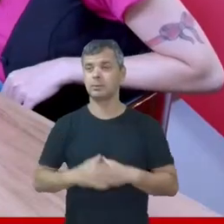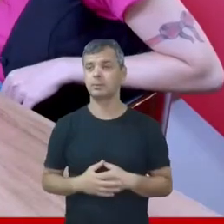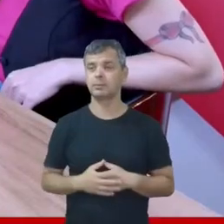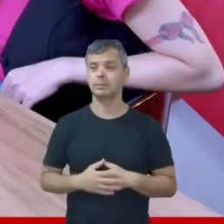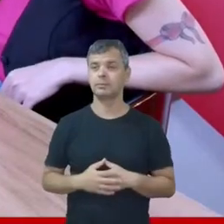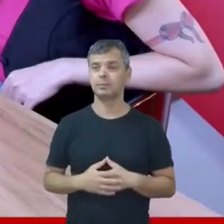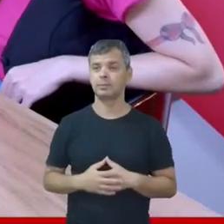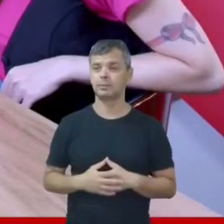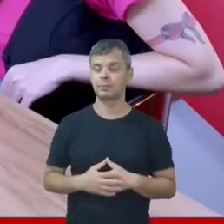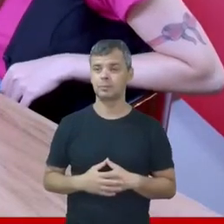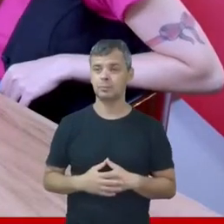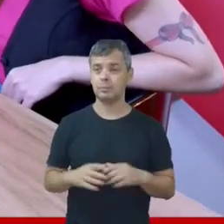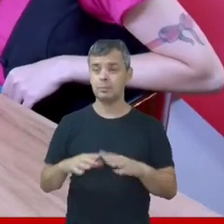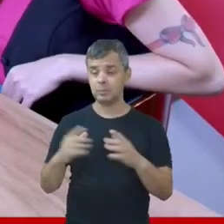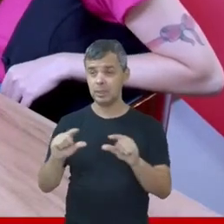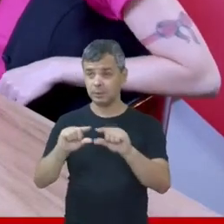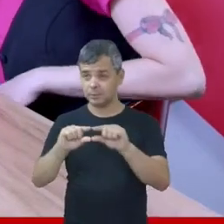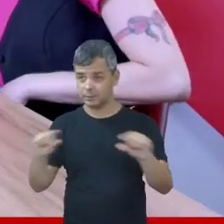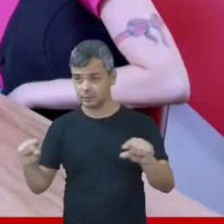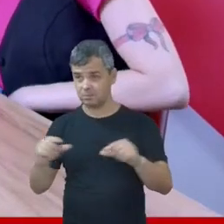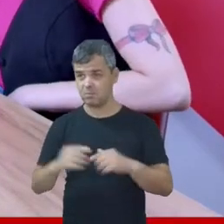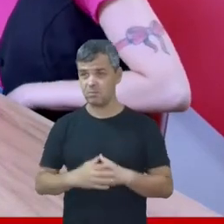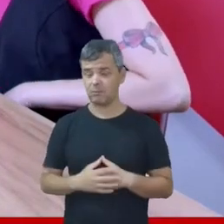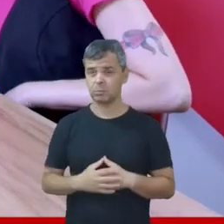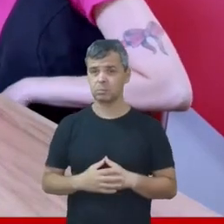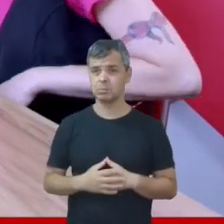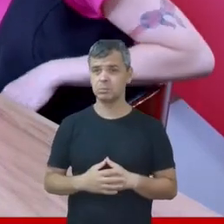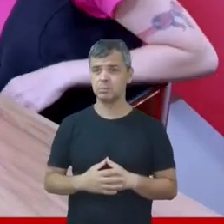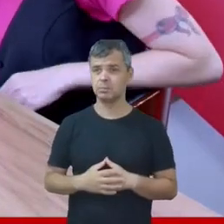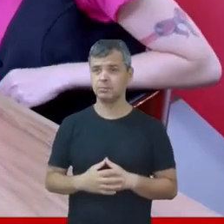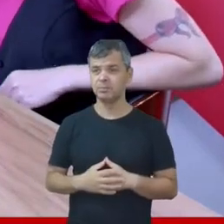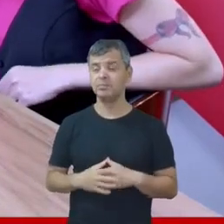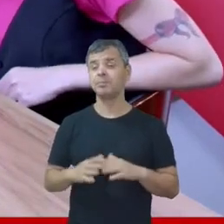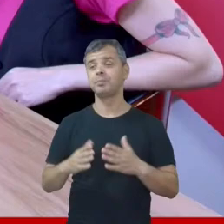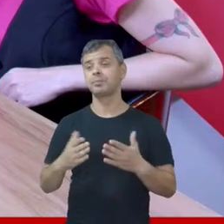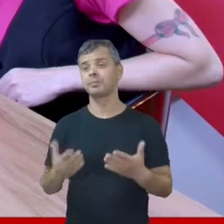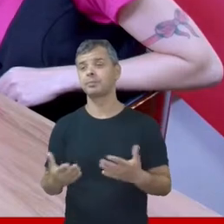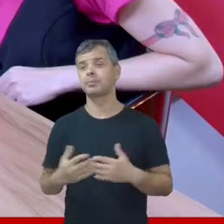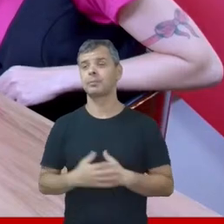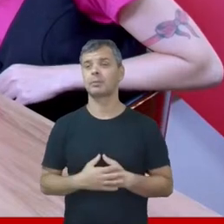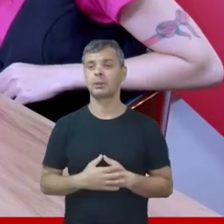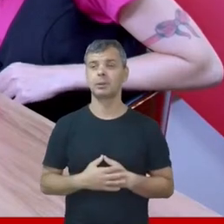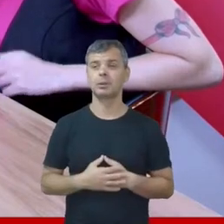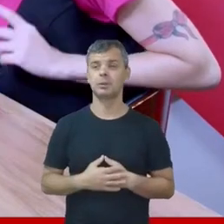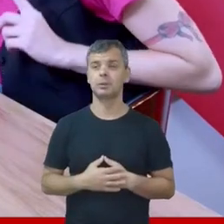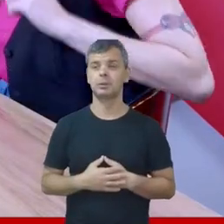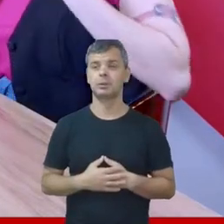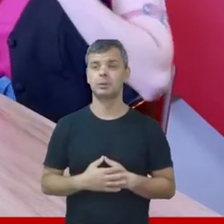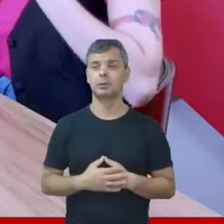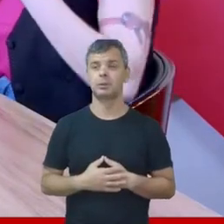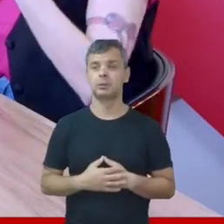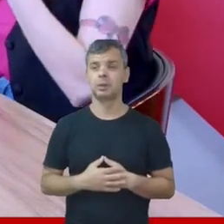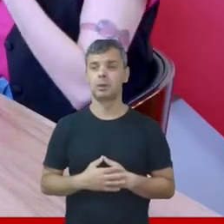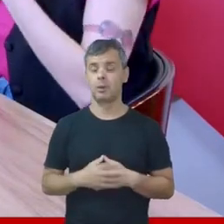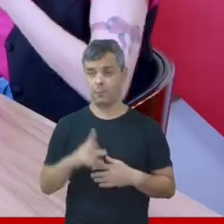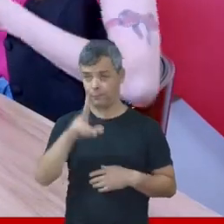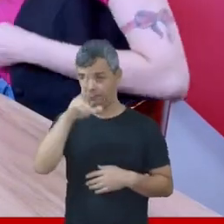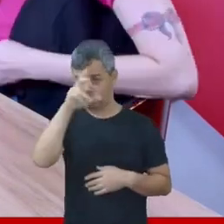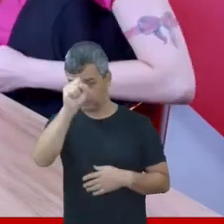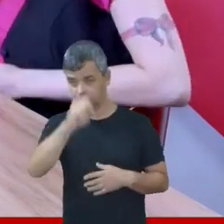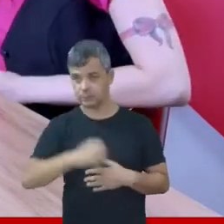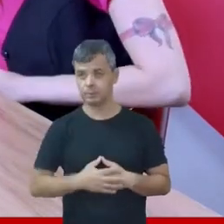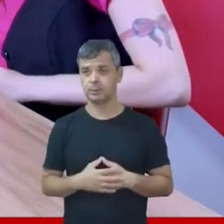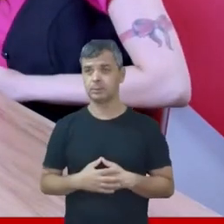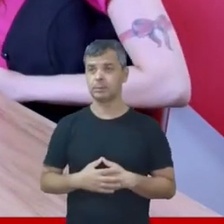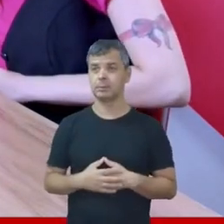essa frase, não olha de quem é. Eu deixei pra ti essa frase. E aí, quem amiga? é? Spoiler. Vou falar só no final, meu querido. Isso daqui forte, viu? Forte. Olha